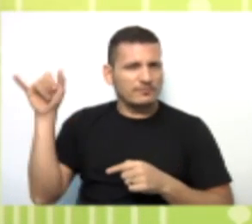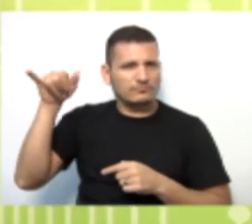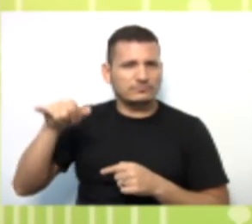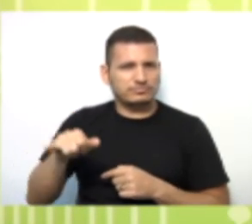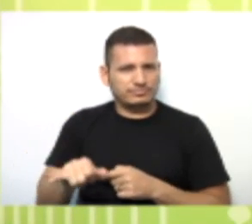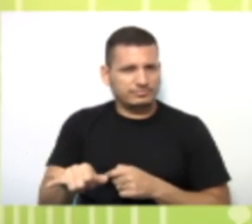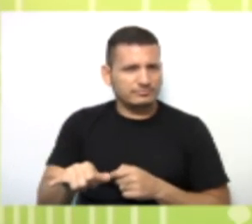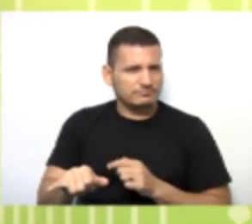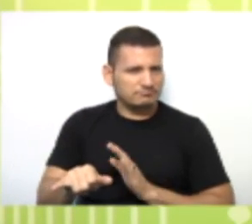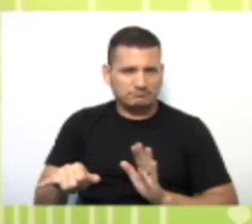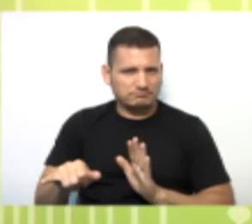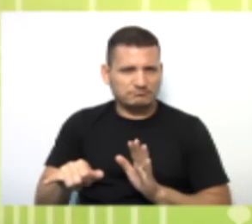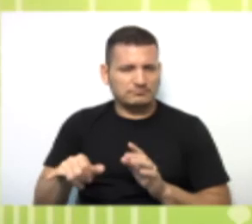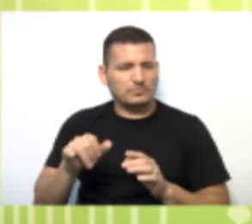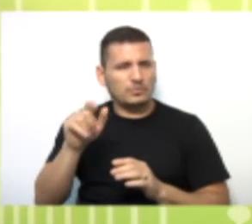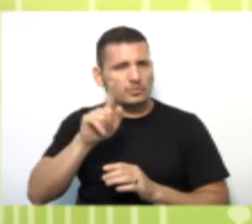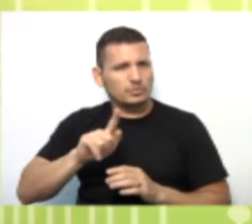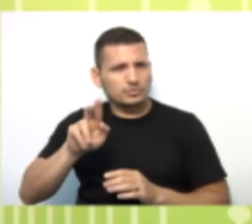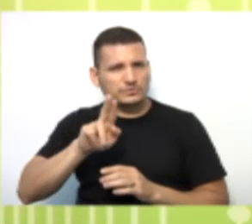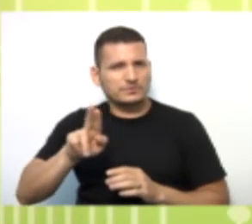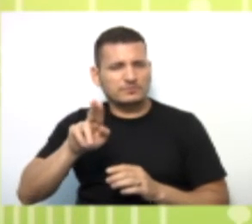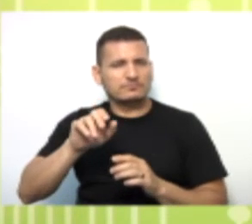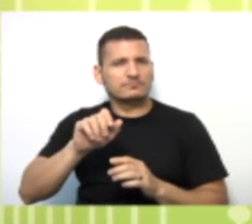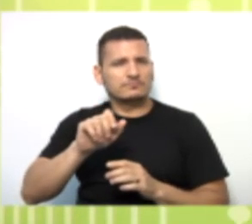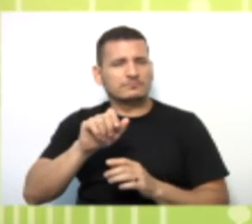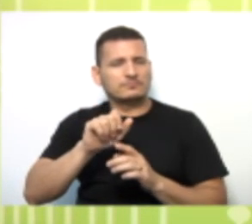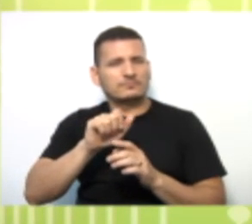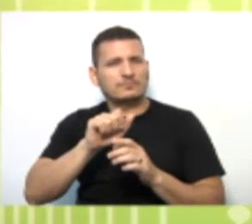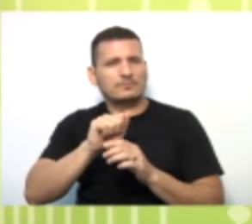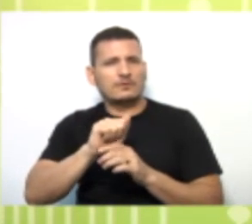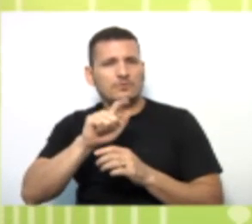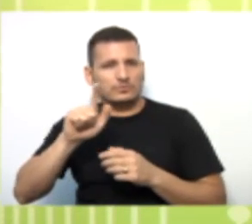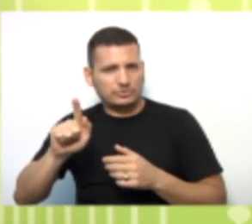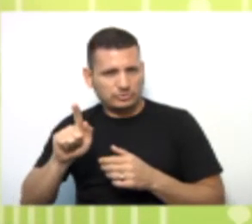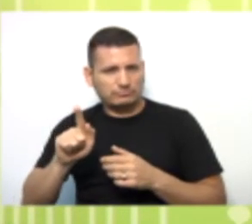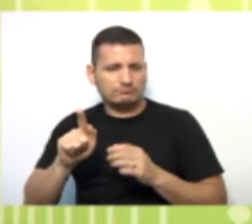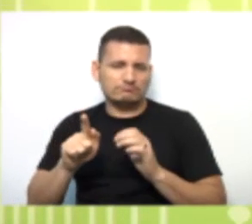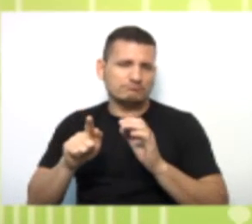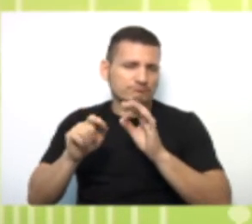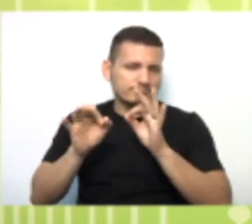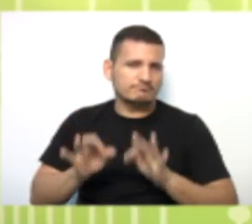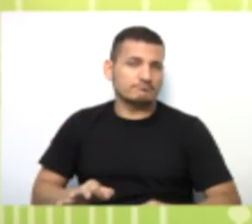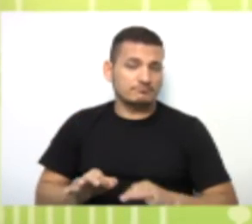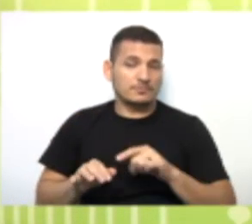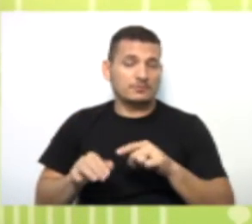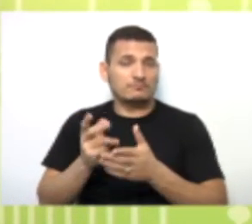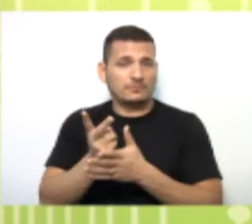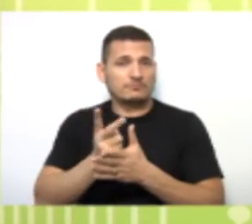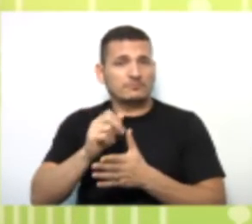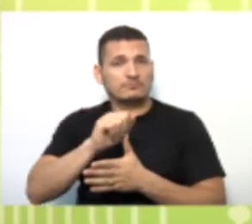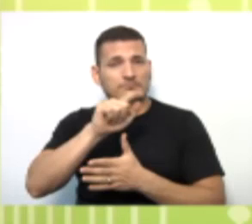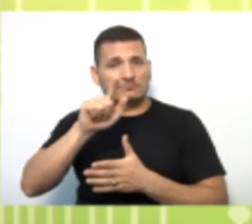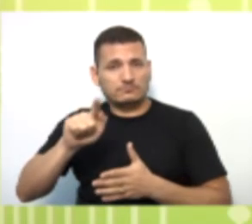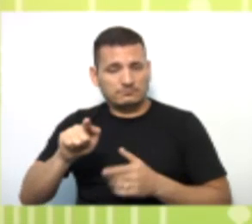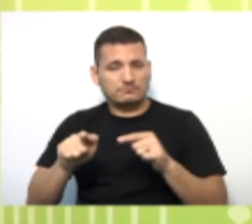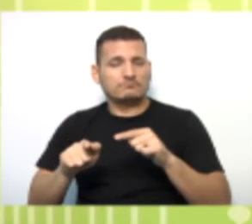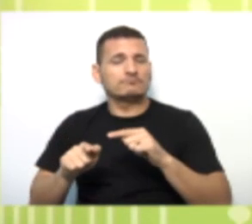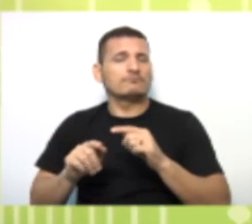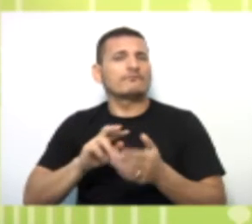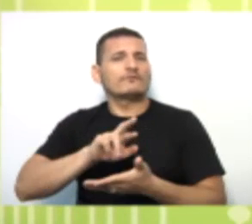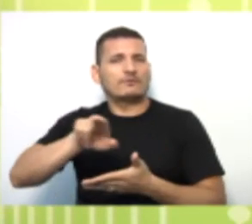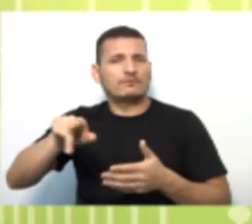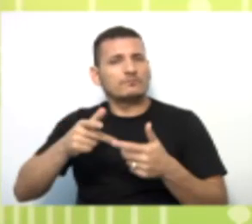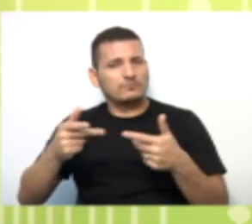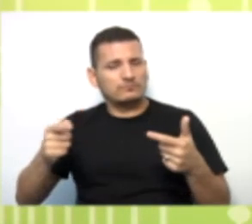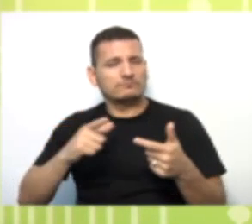avião pousar sozinho somente usando algoritmo? Com certeza, tá? E esses mesmos algoritmos são aplicados para várias coisas no mundo inteiro, tá bom?